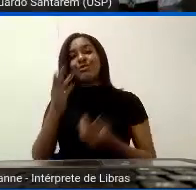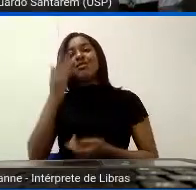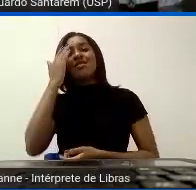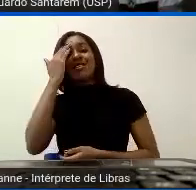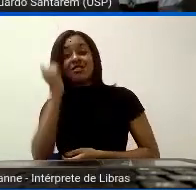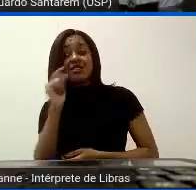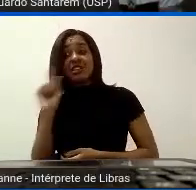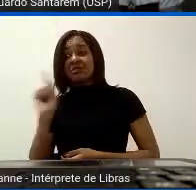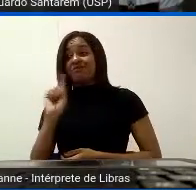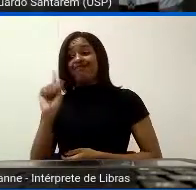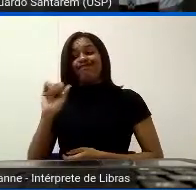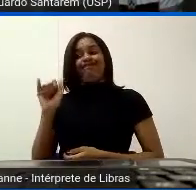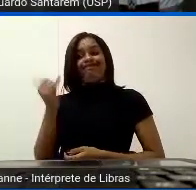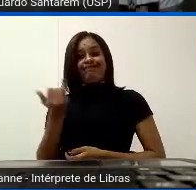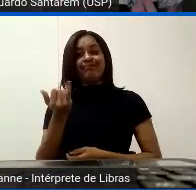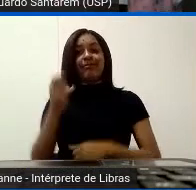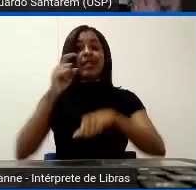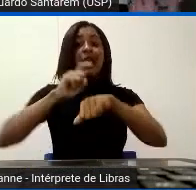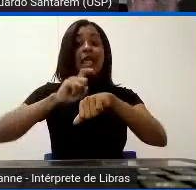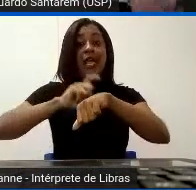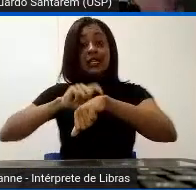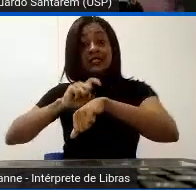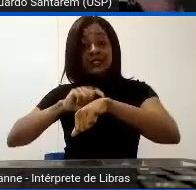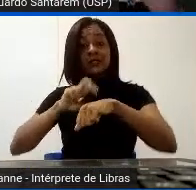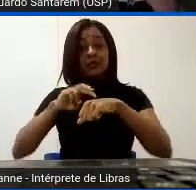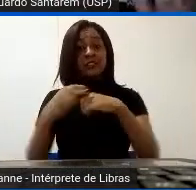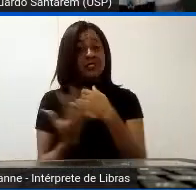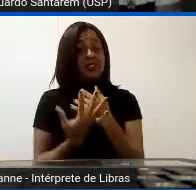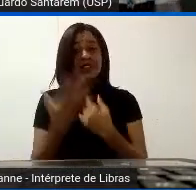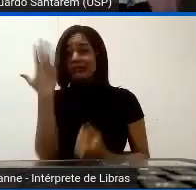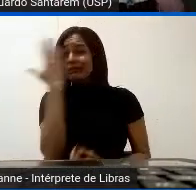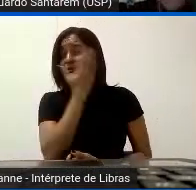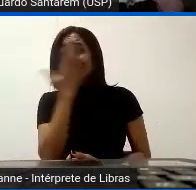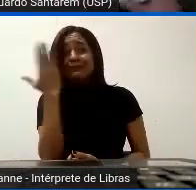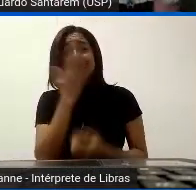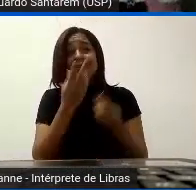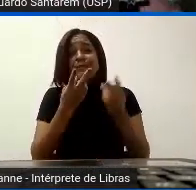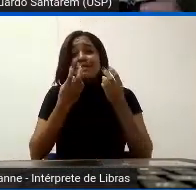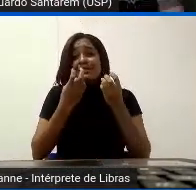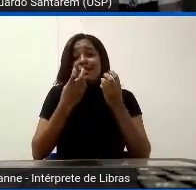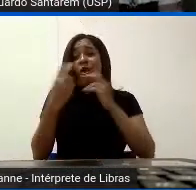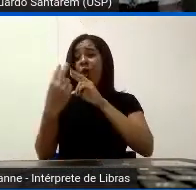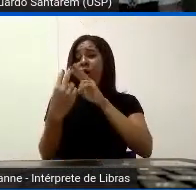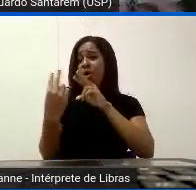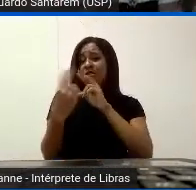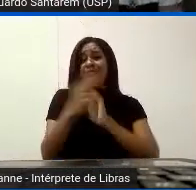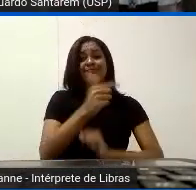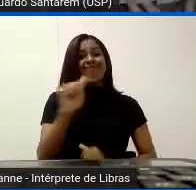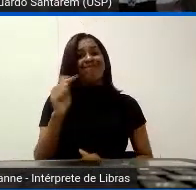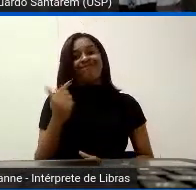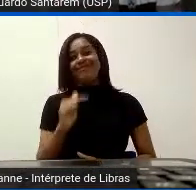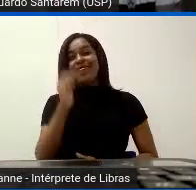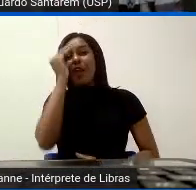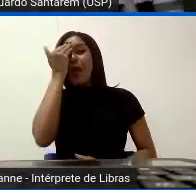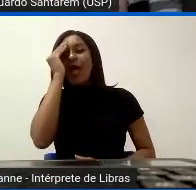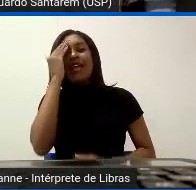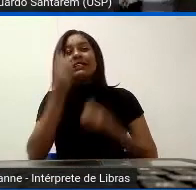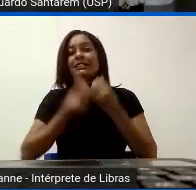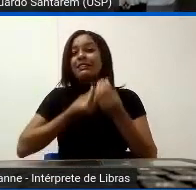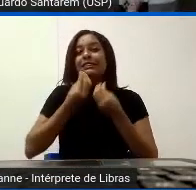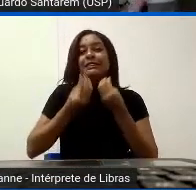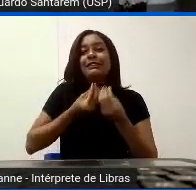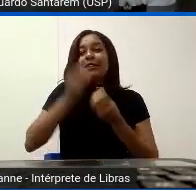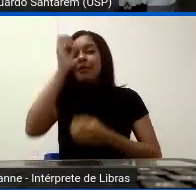eu percebi que na pandemia é muito mais difícil isso eu não consigo eu olho no olho com aluno eu não consigo compreender se ele tá aprendendo se ele não tá aprendendo